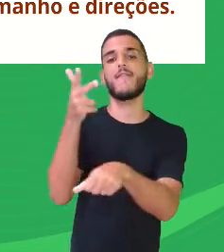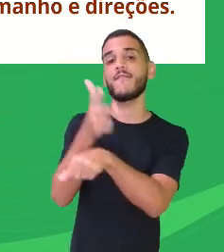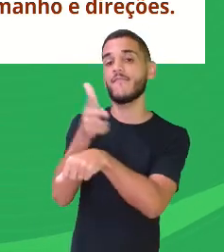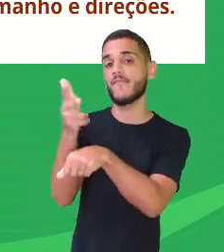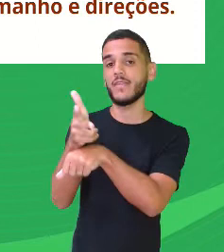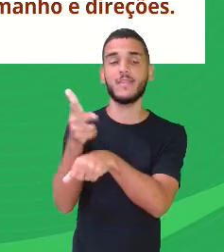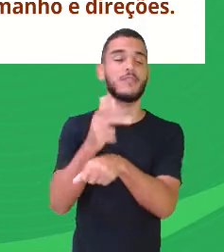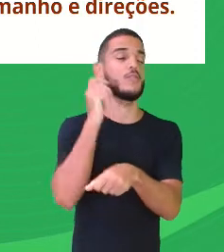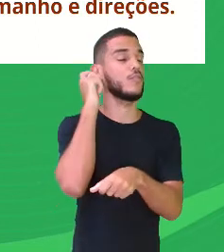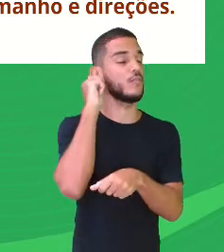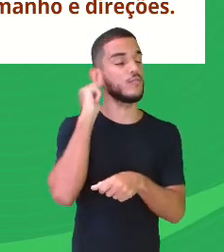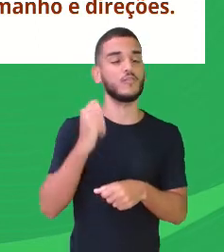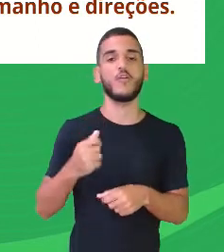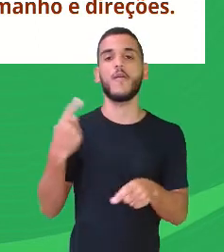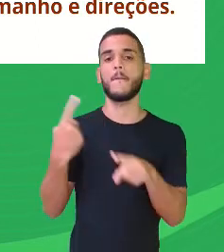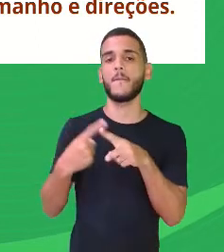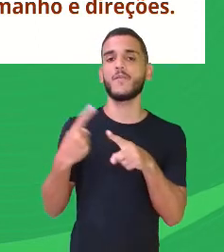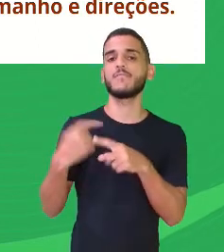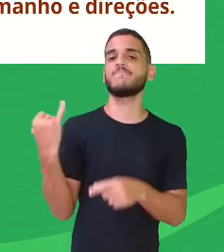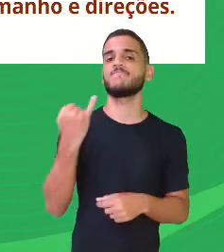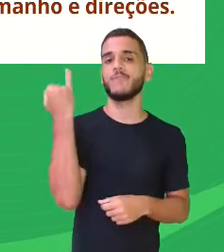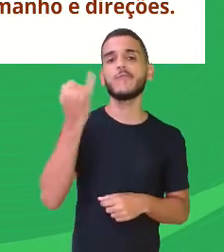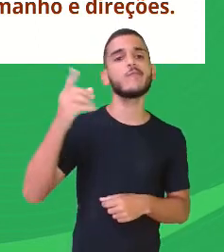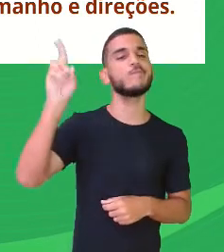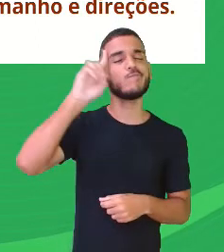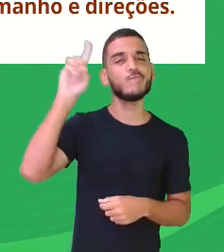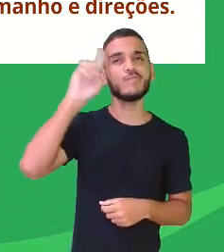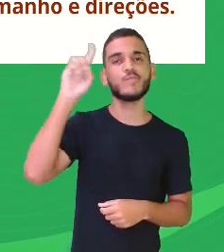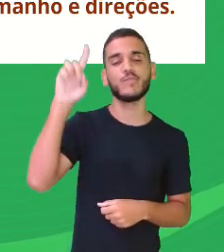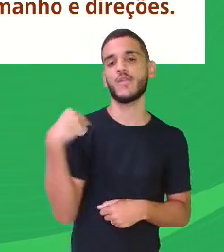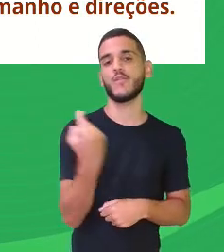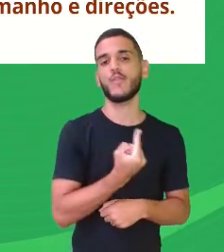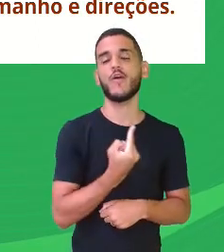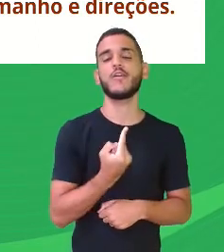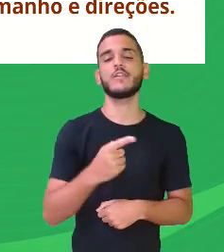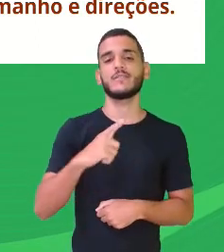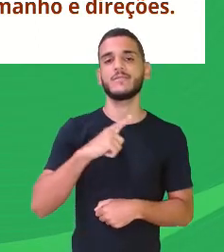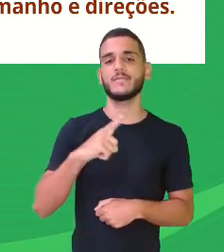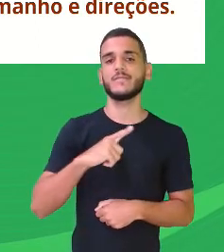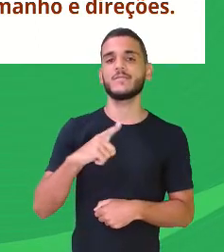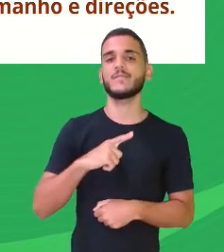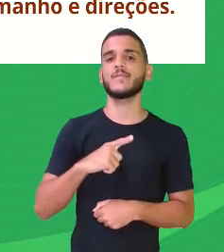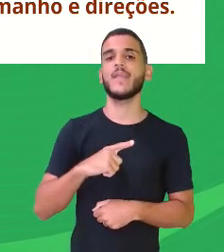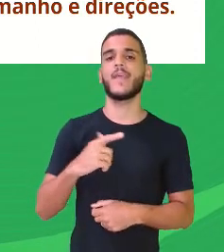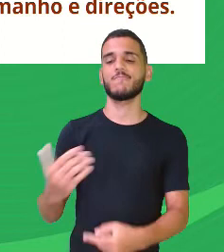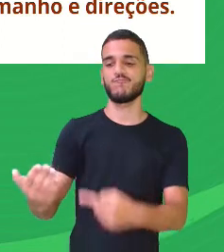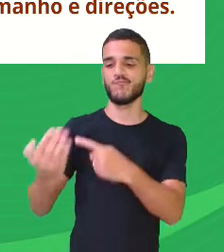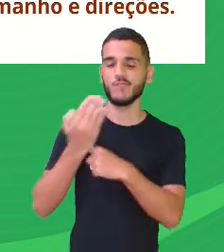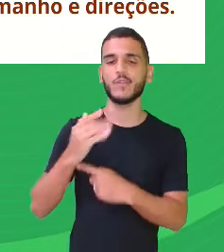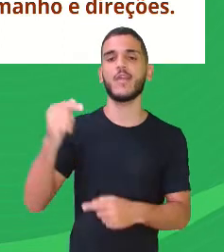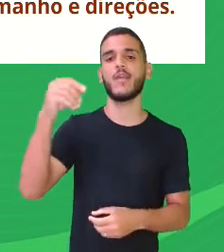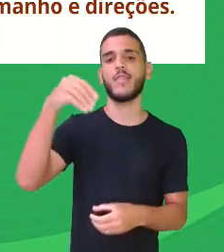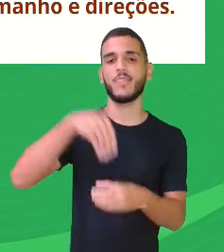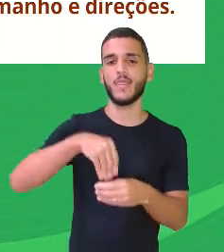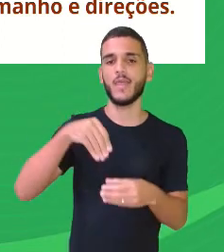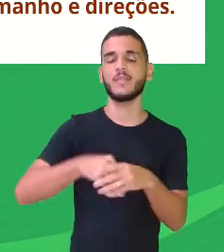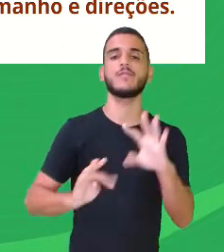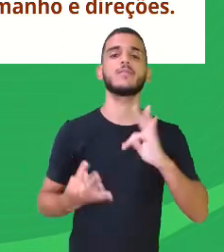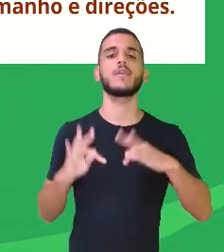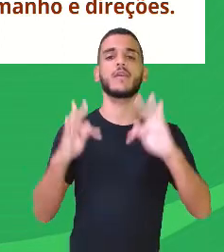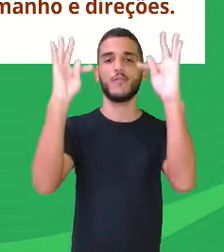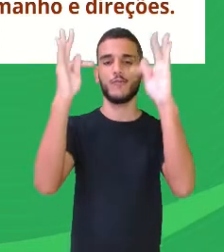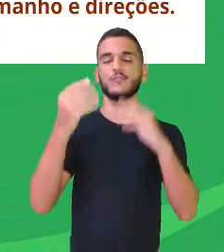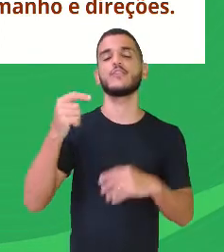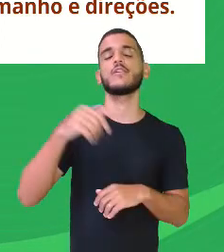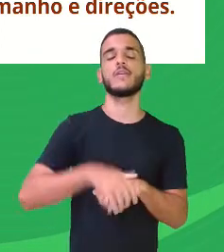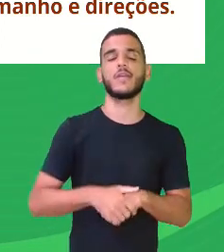fazem parte aí do nosso dia a dia, e que para isso a gente tem vários suportes dentro da nossa rede, de tecnologia